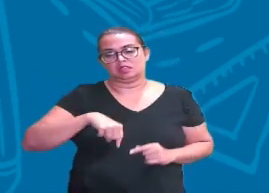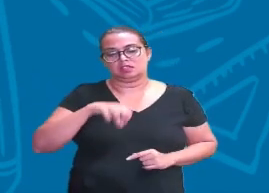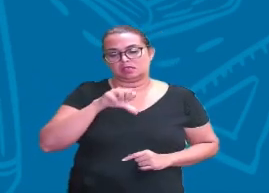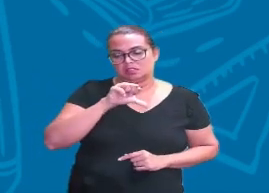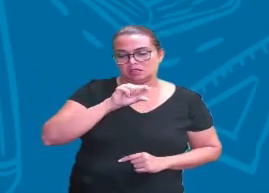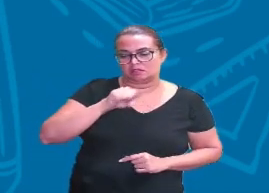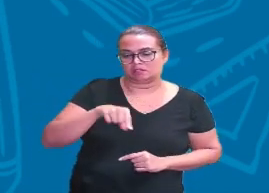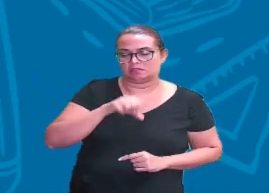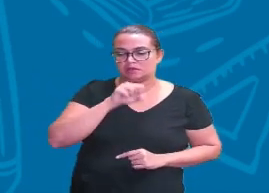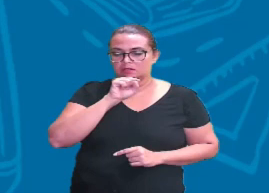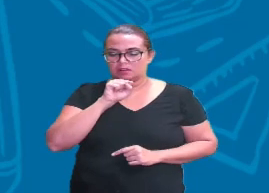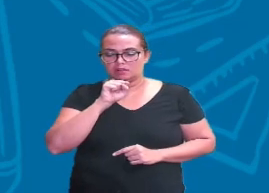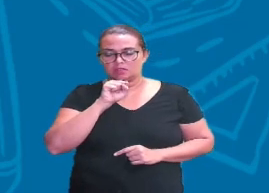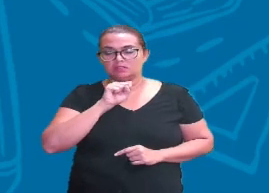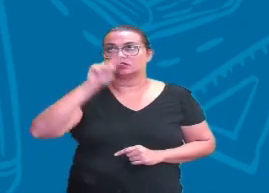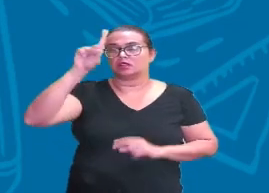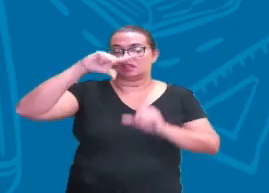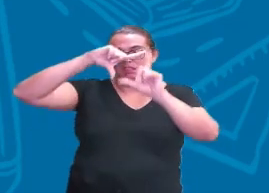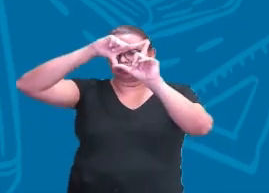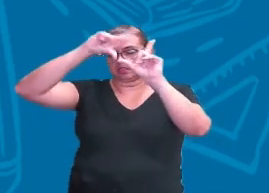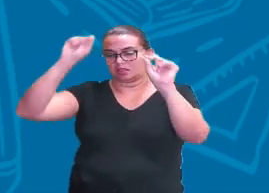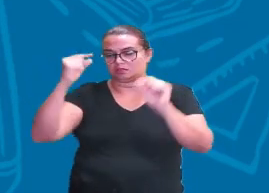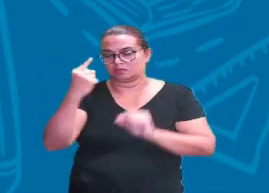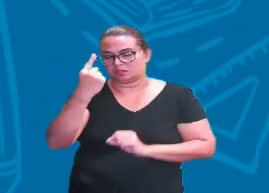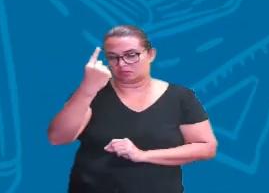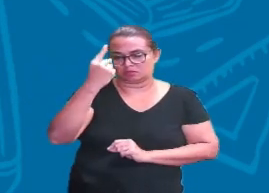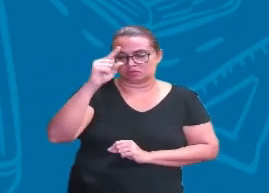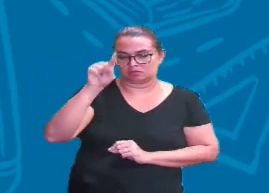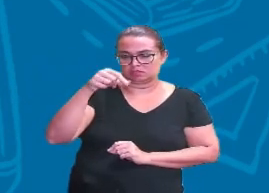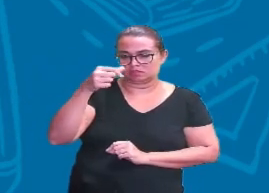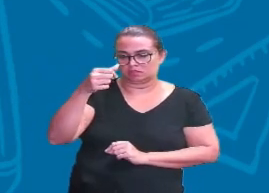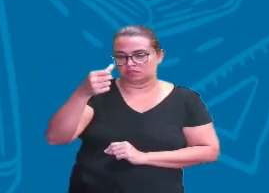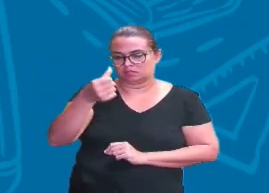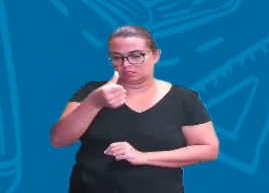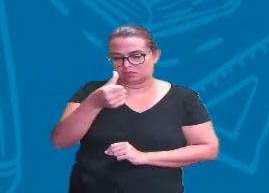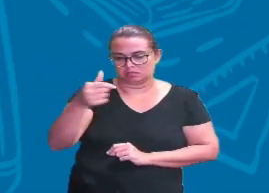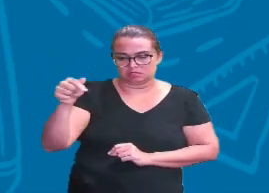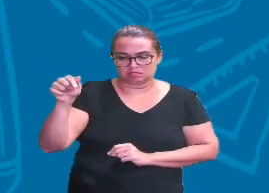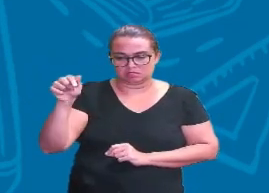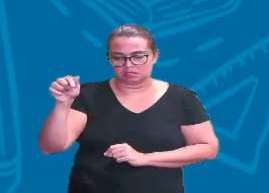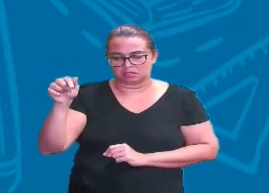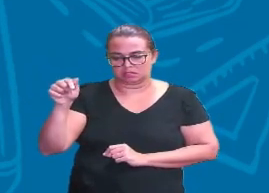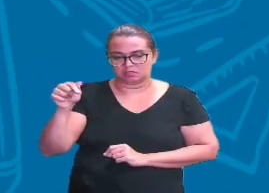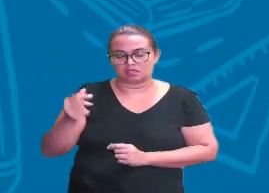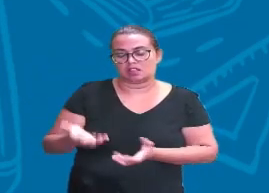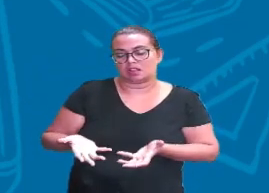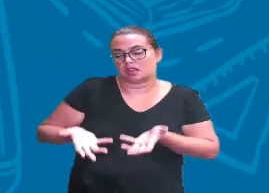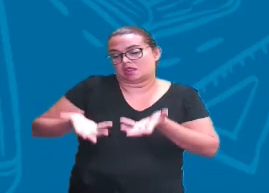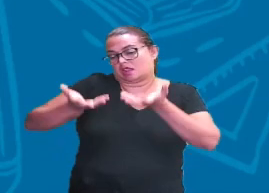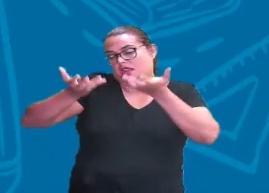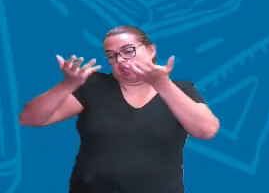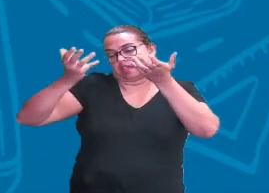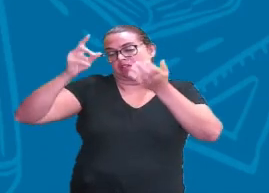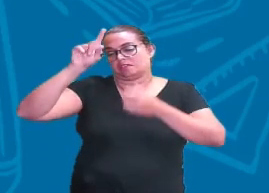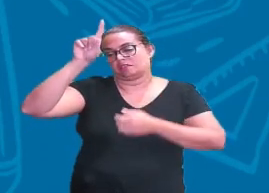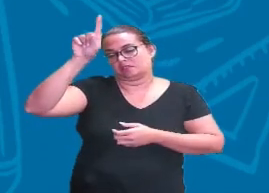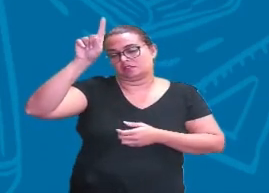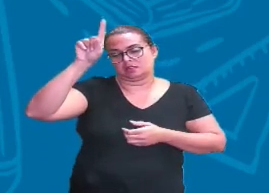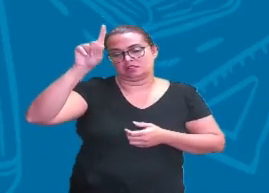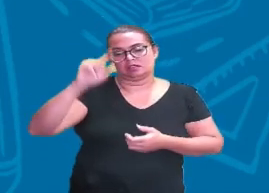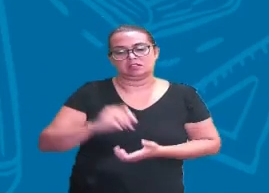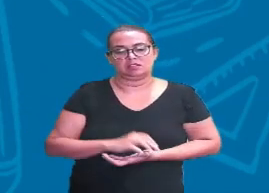9,8, tá? E na Lua é de 1,67, então você vai ficar mais leve na Lua